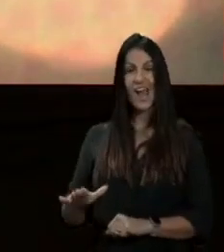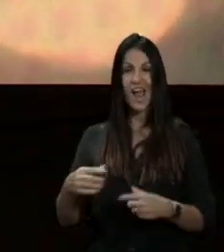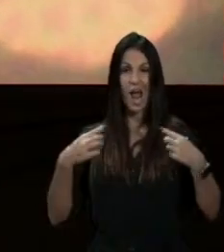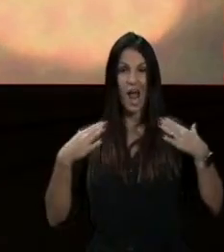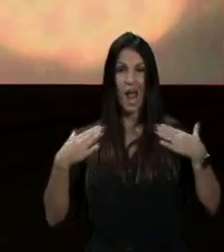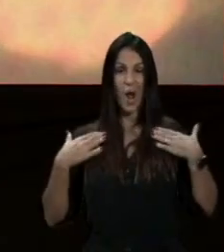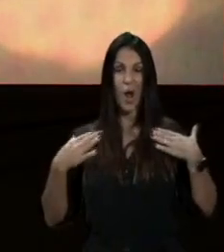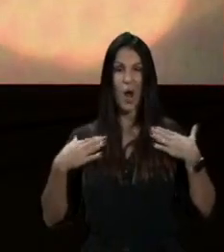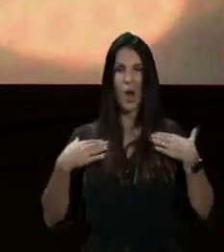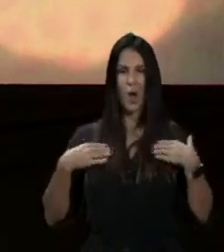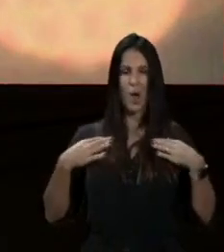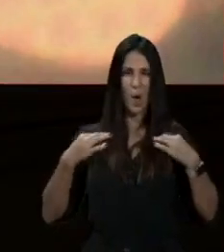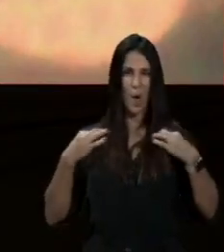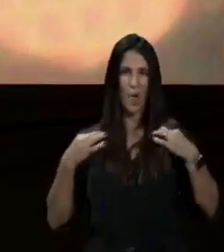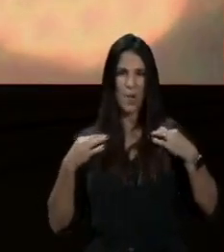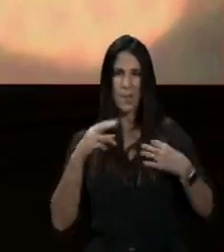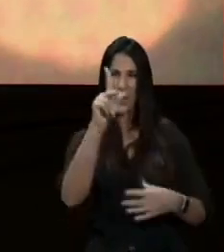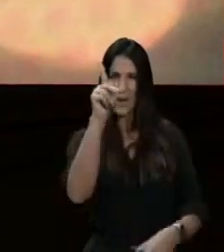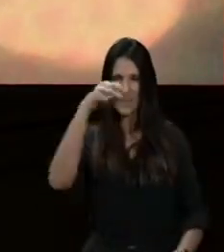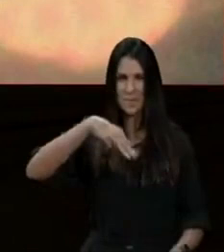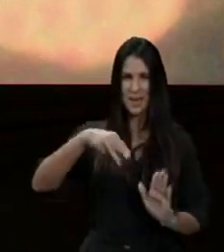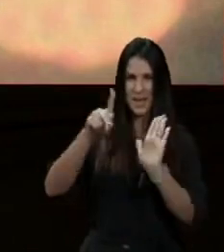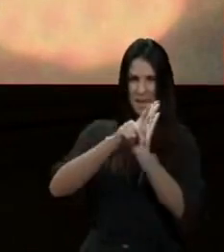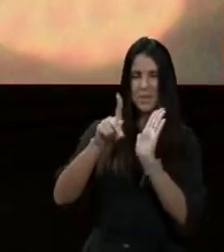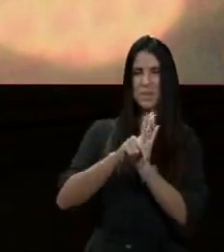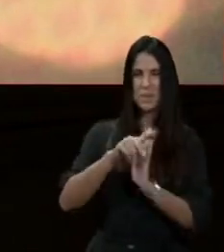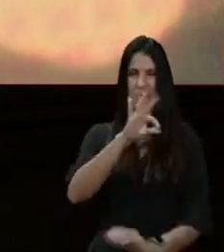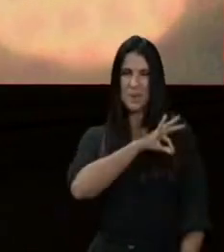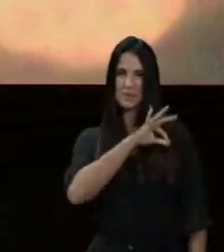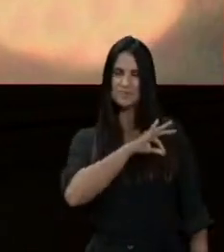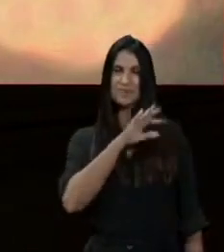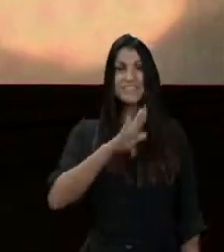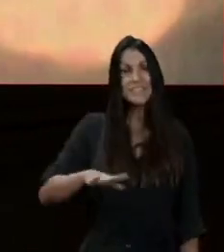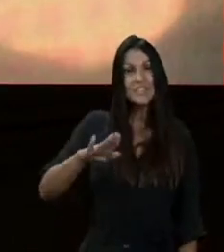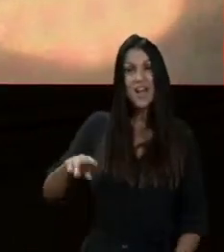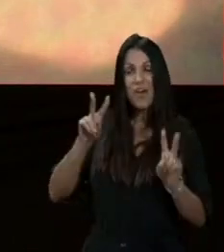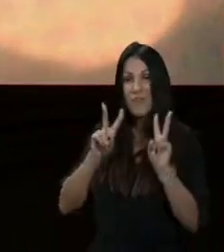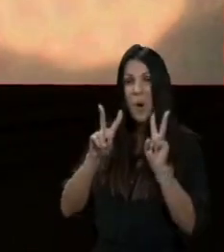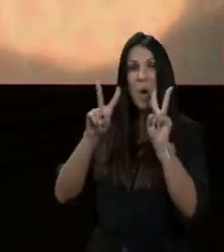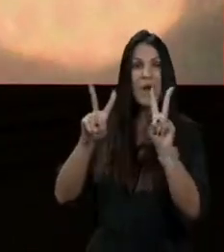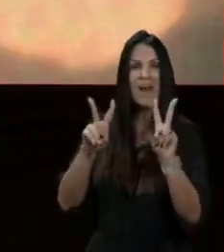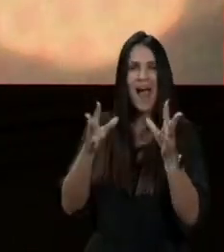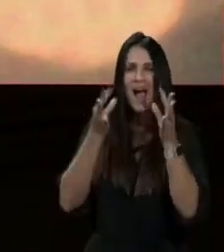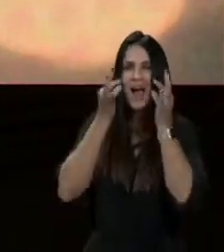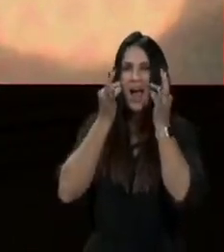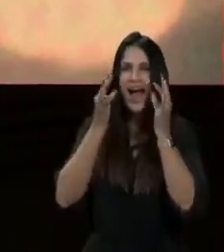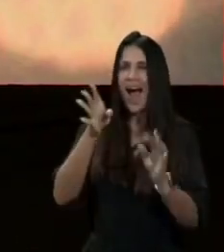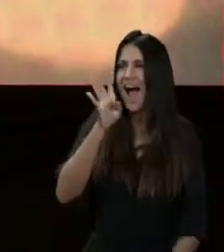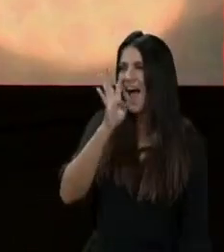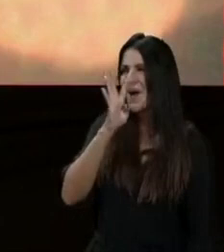eu e as crianças vão se inspirarem vocês dizendo eu quero ser que nem aquele moço ali